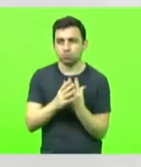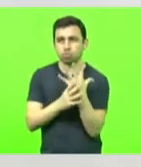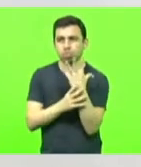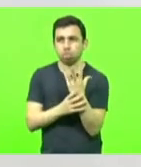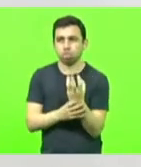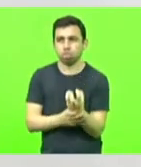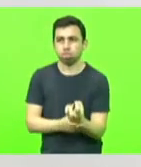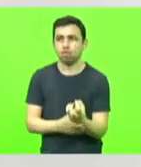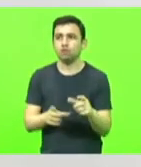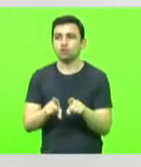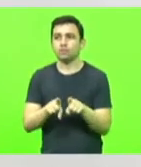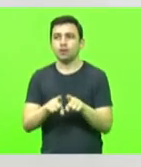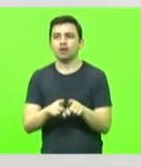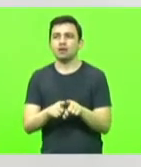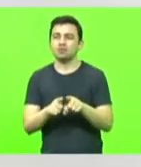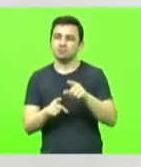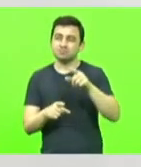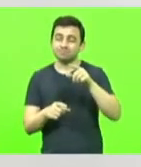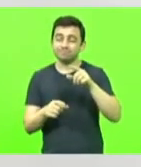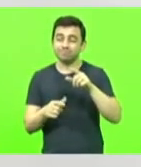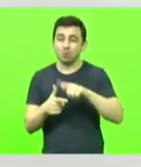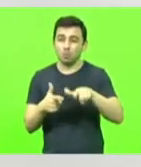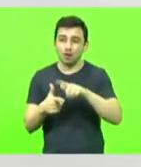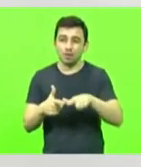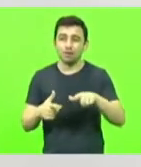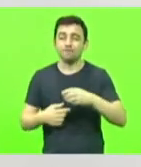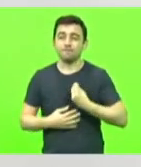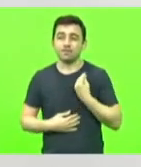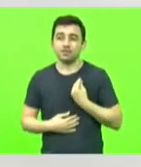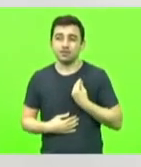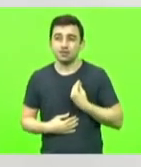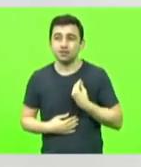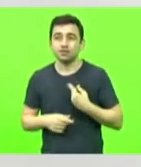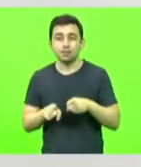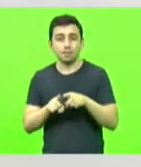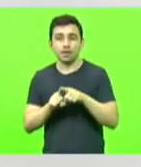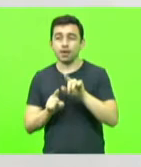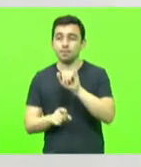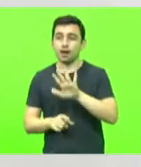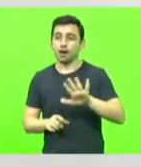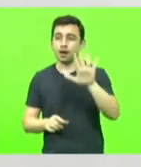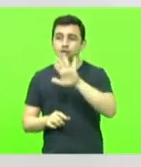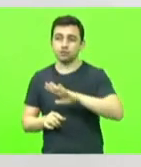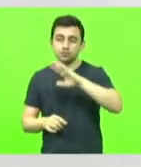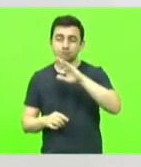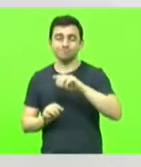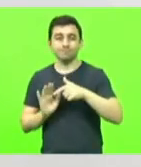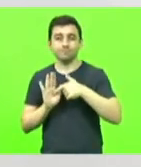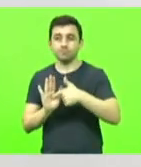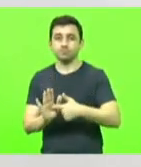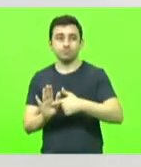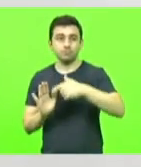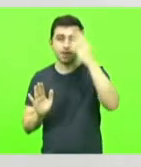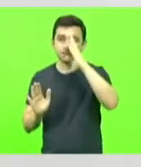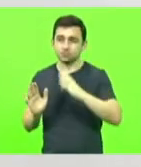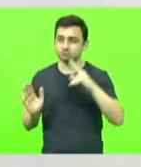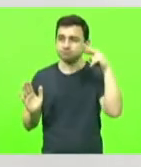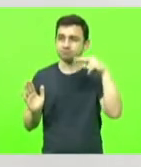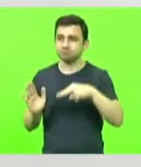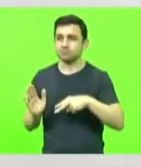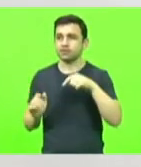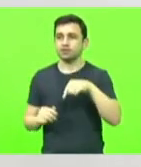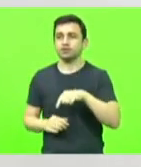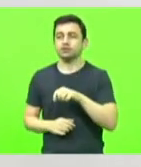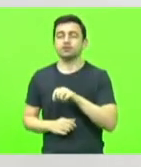fauna, ameaça nosso modo de vida e a imagem do nosso estado para o Brasil. Passou da hora de nós, como